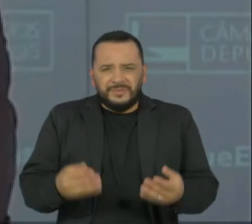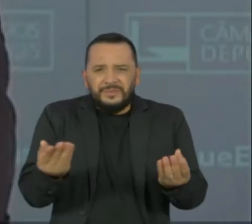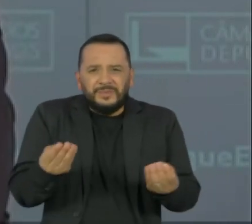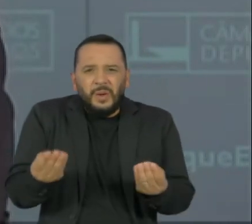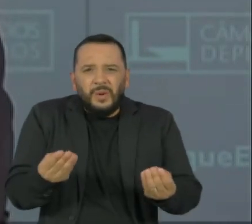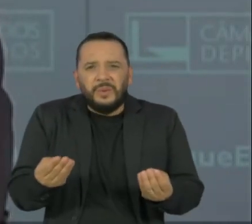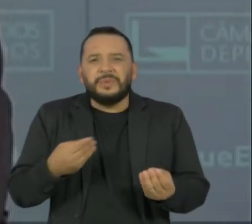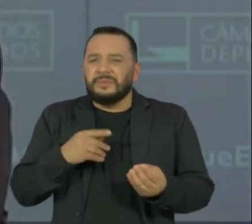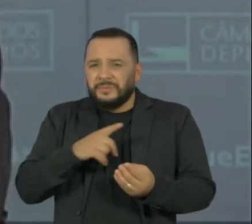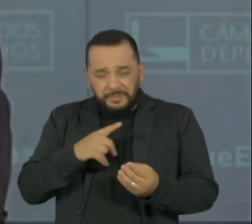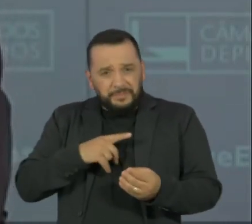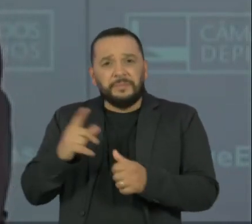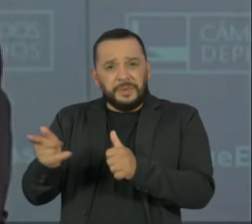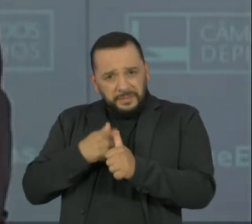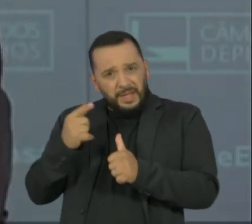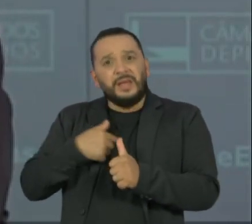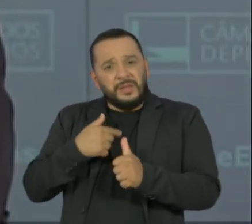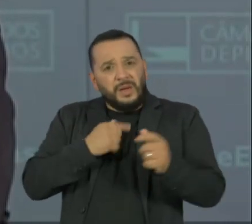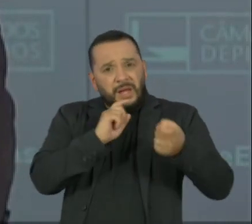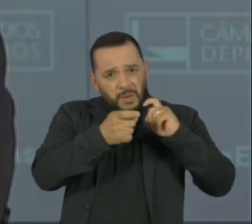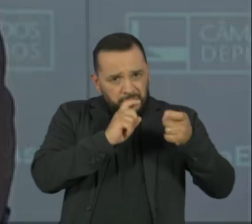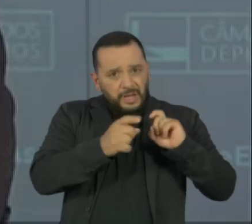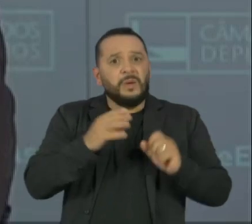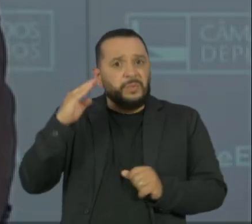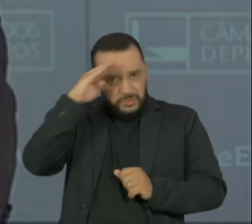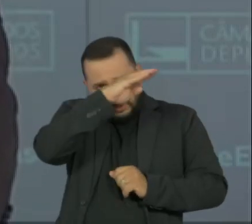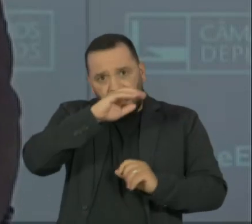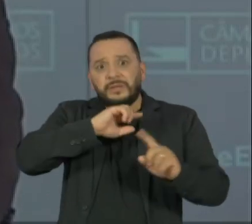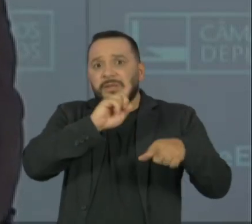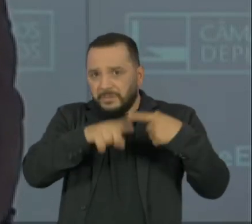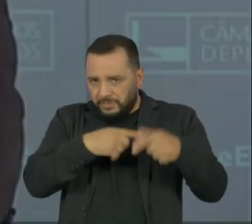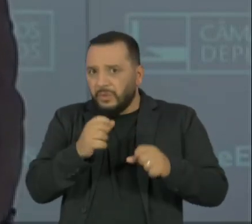presidente. Qual era a sua ideia?